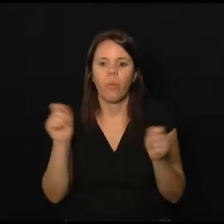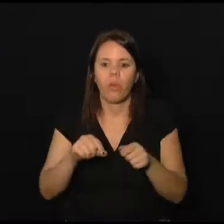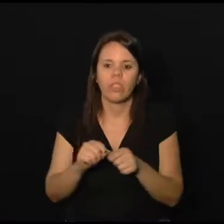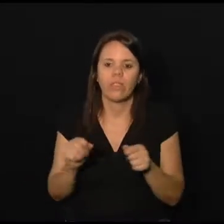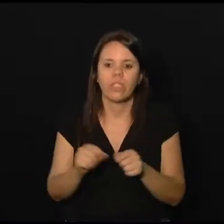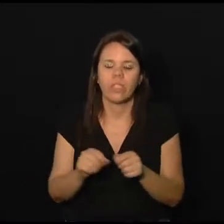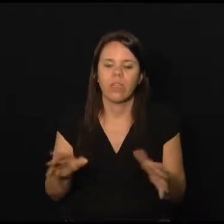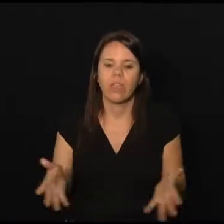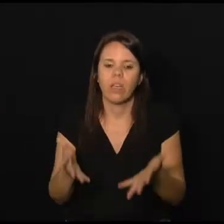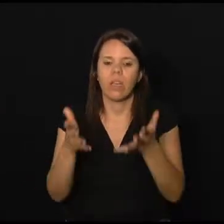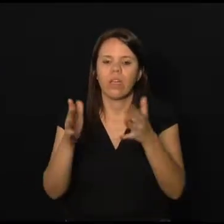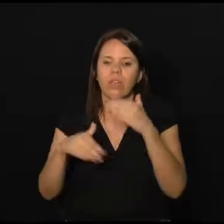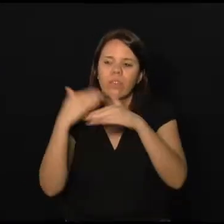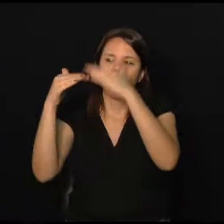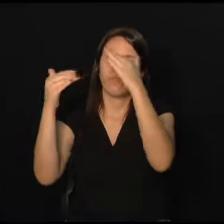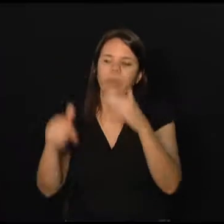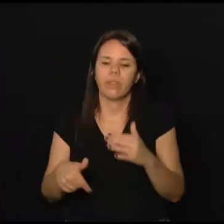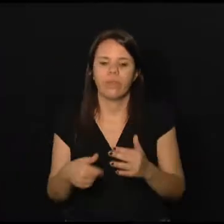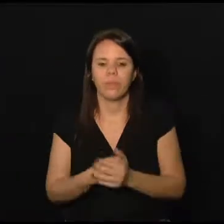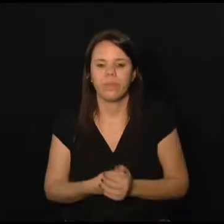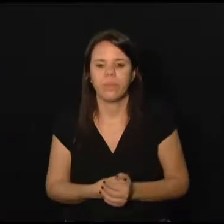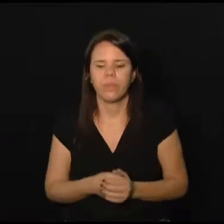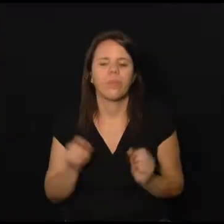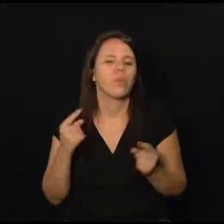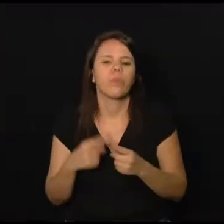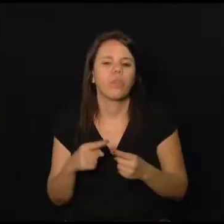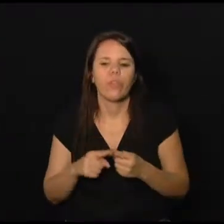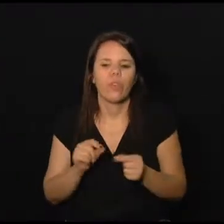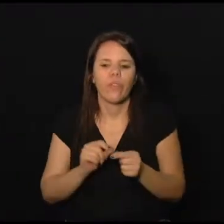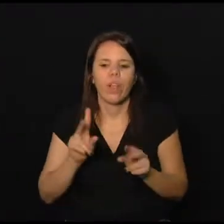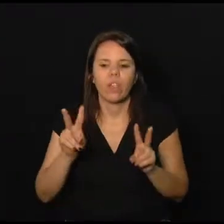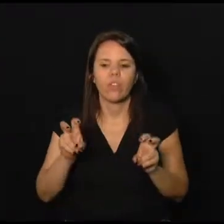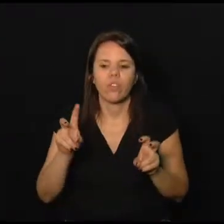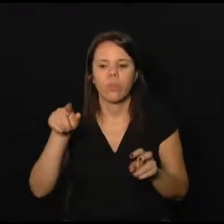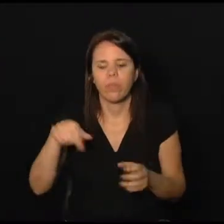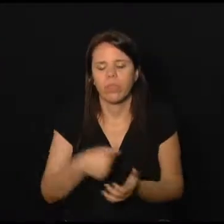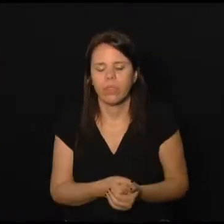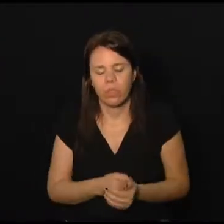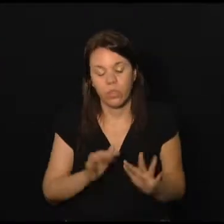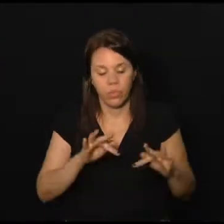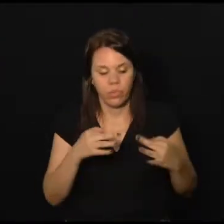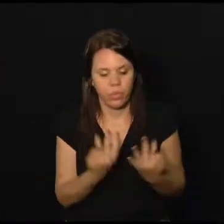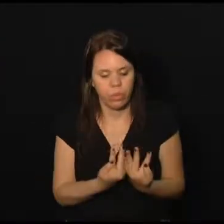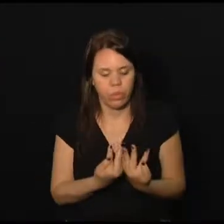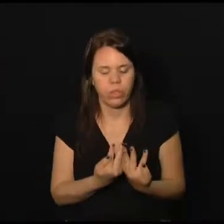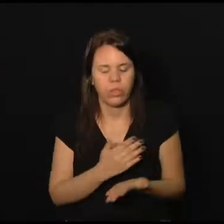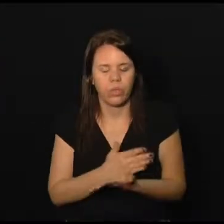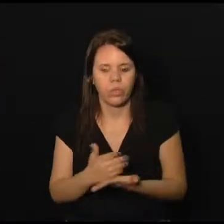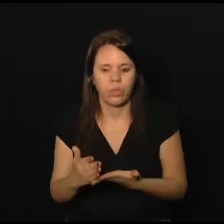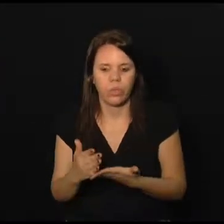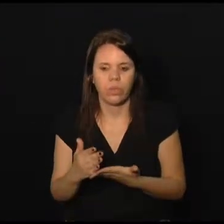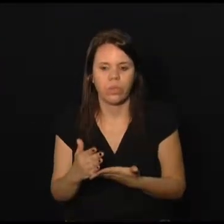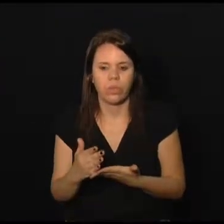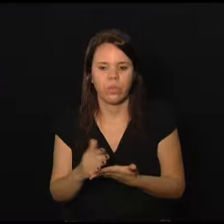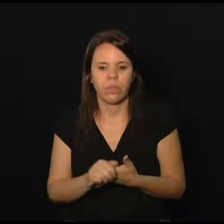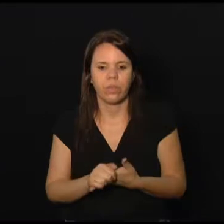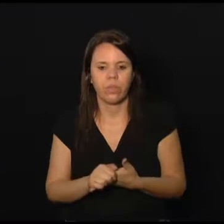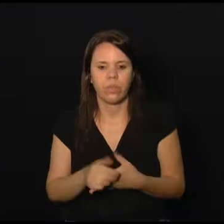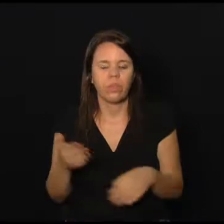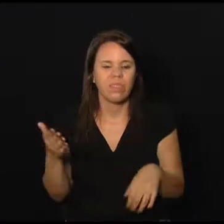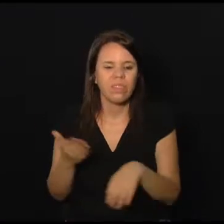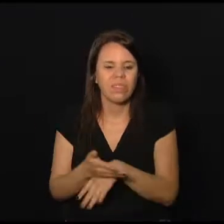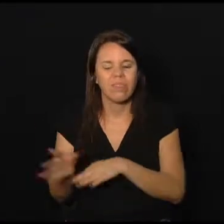para contribuir para o bom desenvolvimento? Por que eu estou falando sobre isso? Porque quando uma família começar a entrar